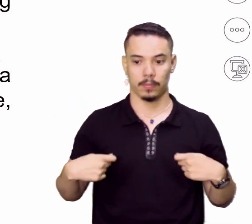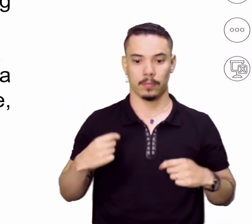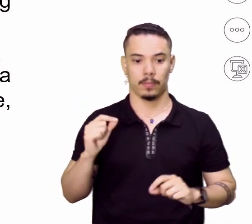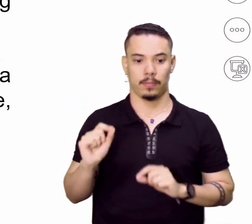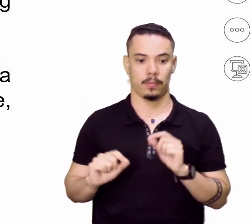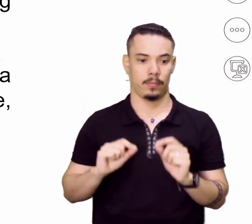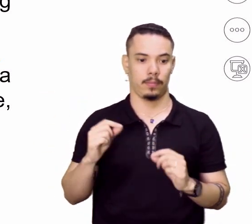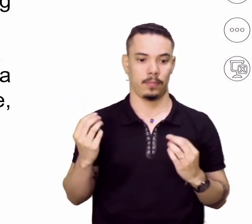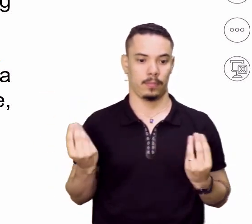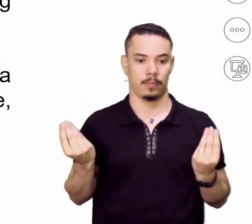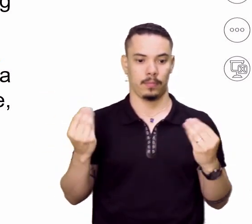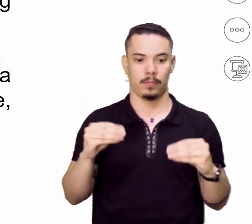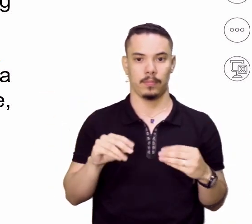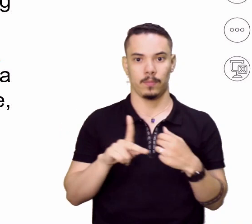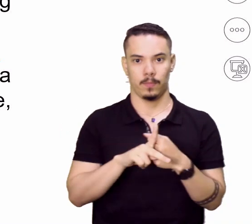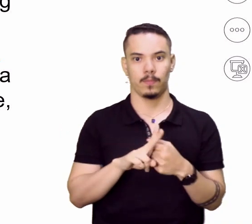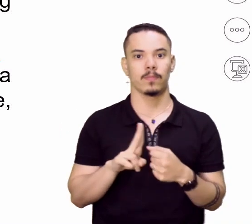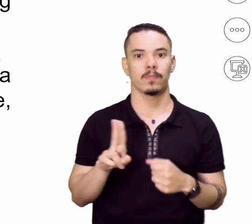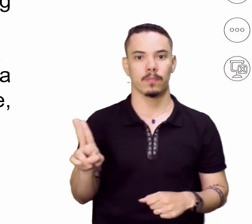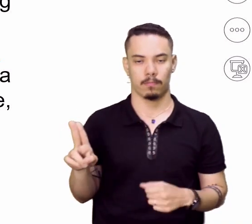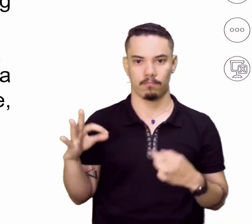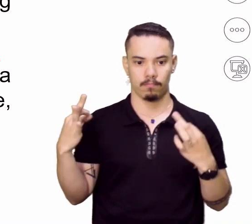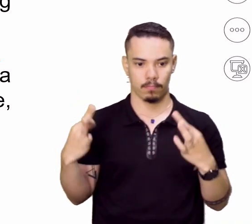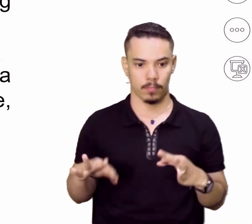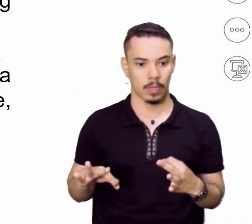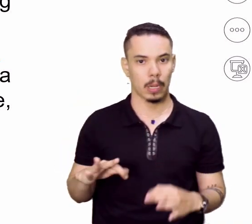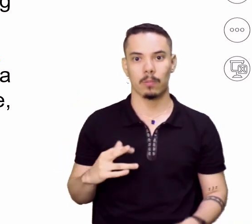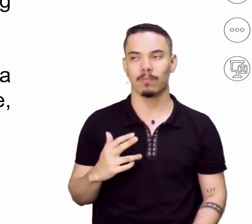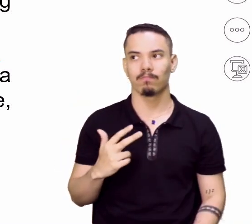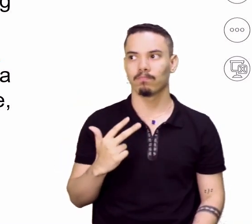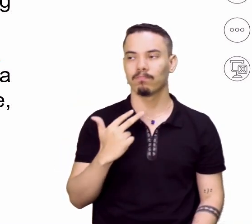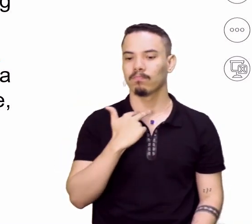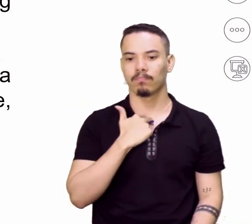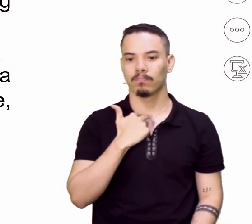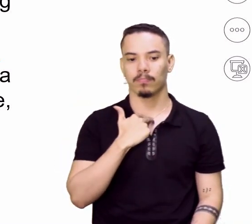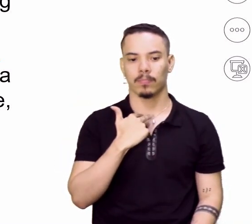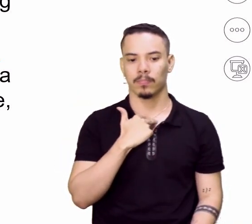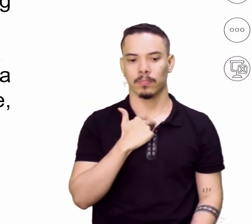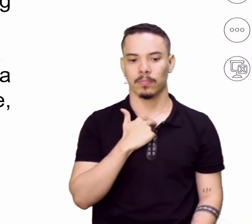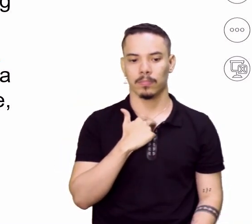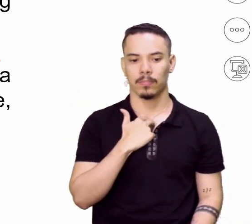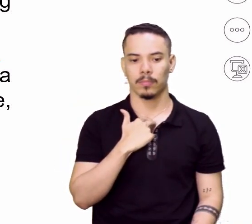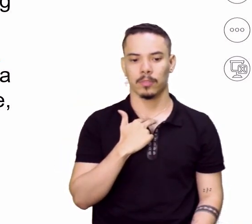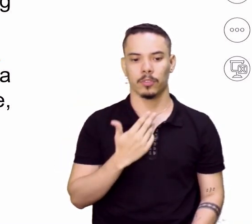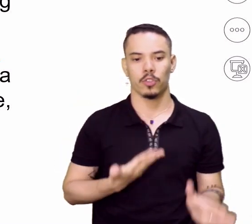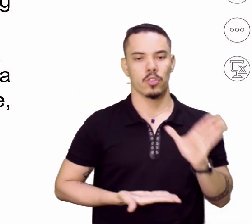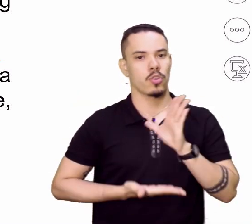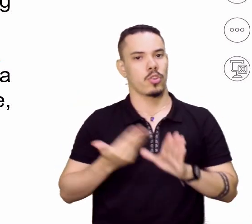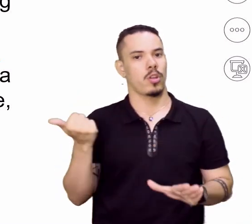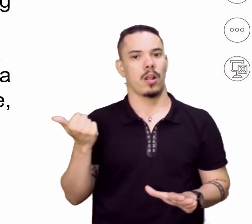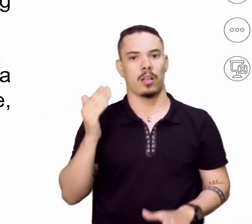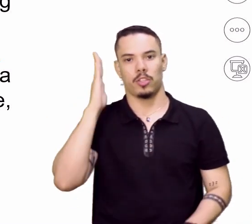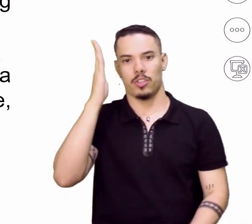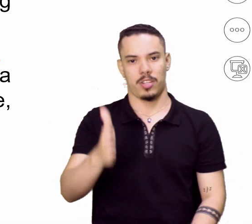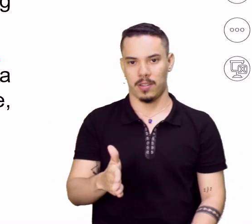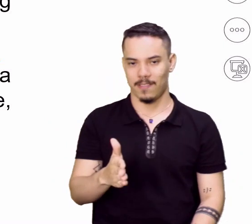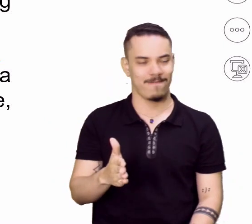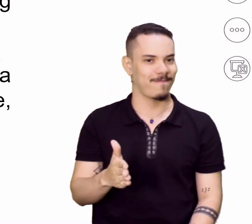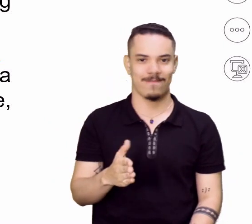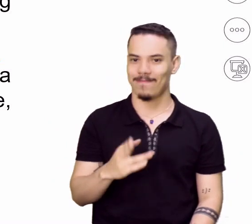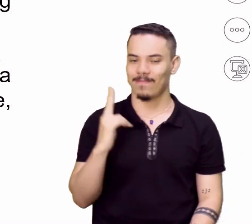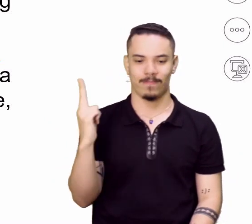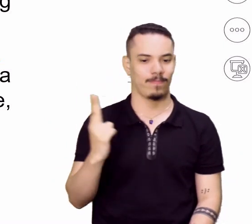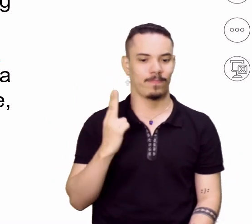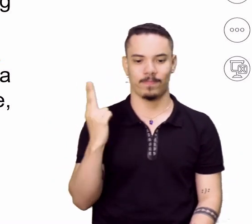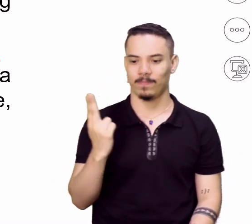colocar esse pronome relativo aqui. Eu simplesmente não posso fazer isso aqui e falar dessa forma.